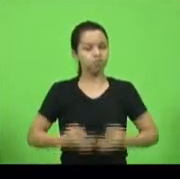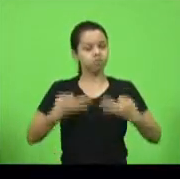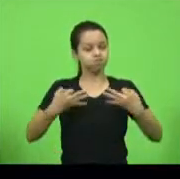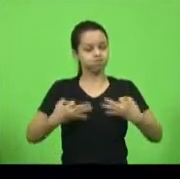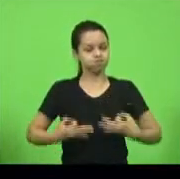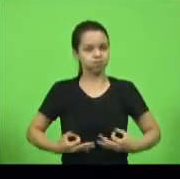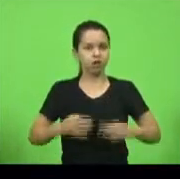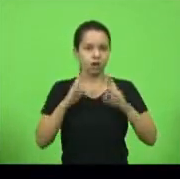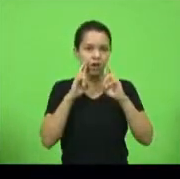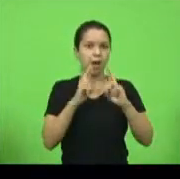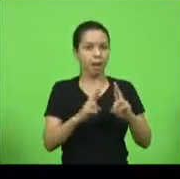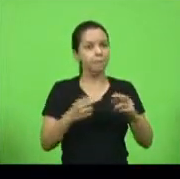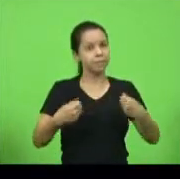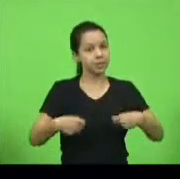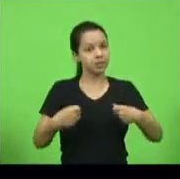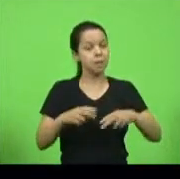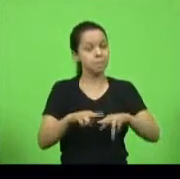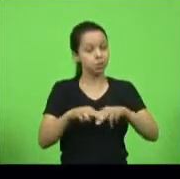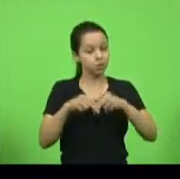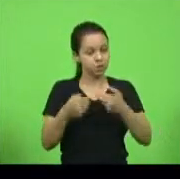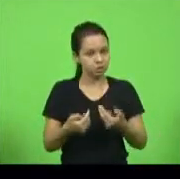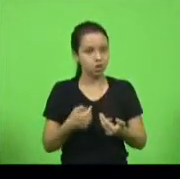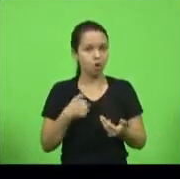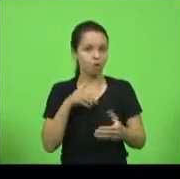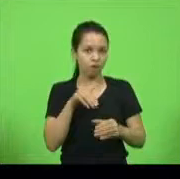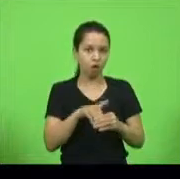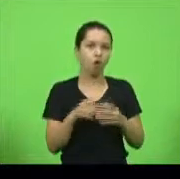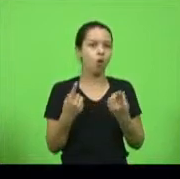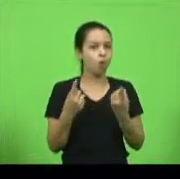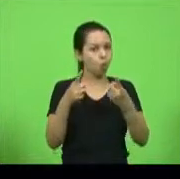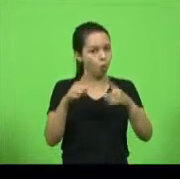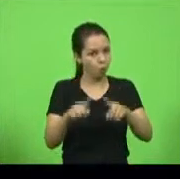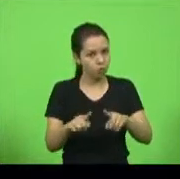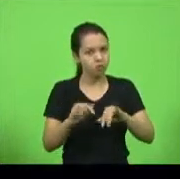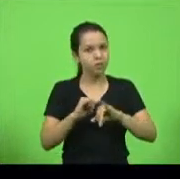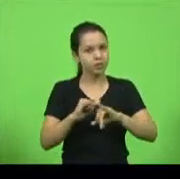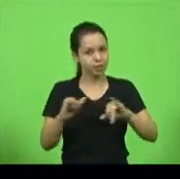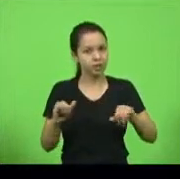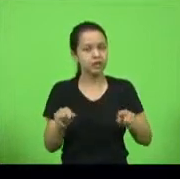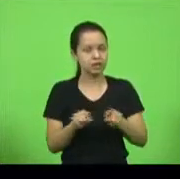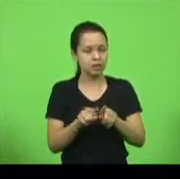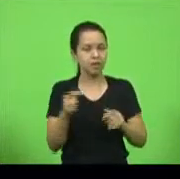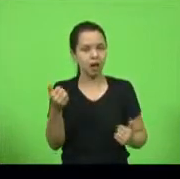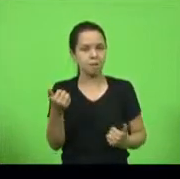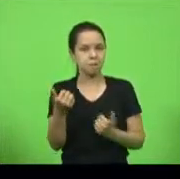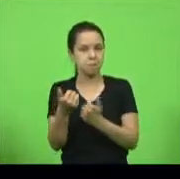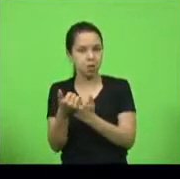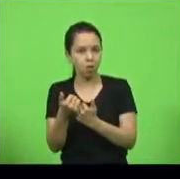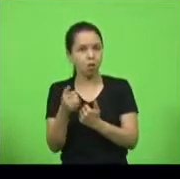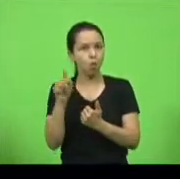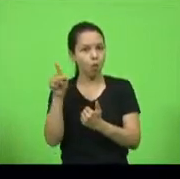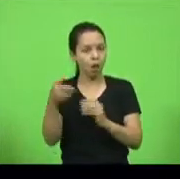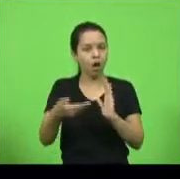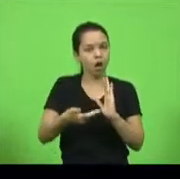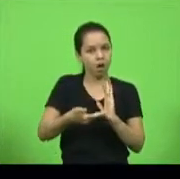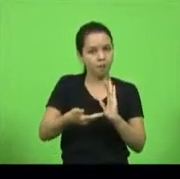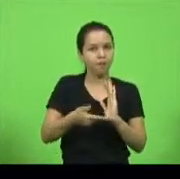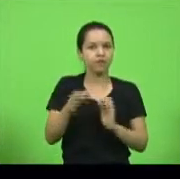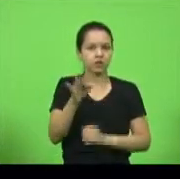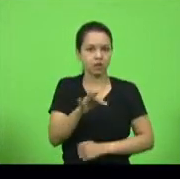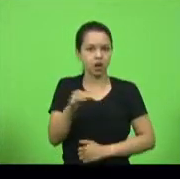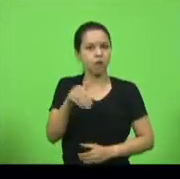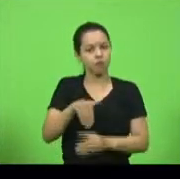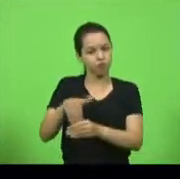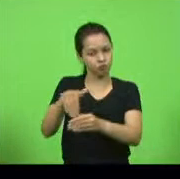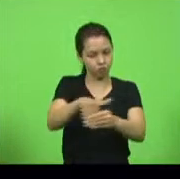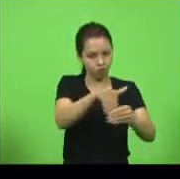respeito. Por esse motivo, eu voto contra esta manifestação, também por apoio ao que a própria Câmara Federal votou